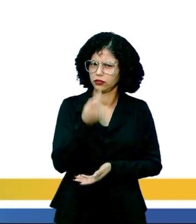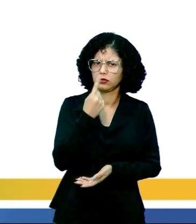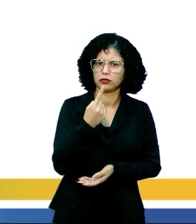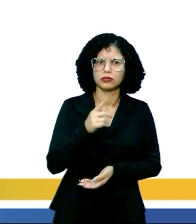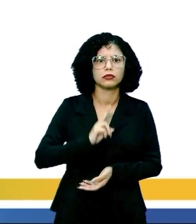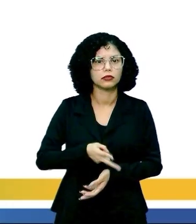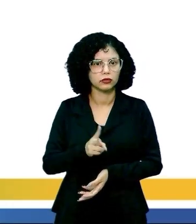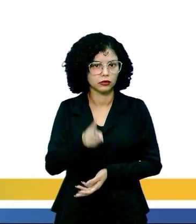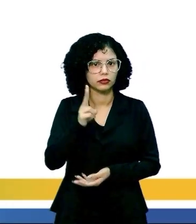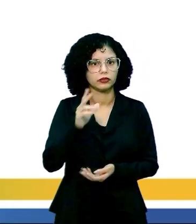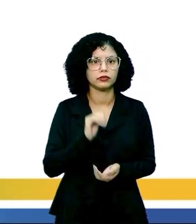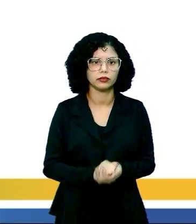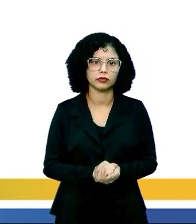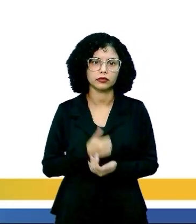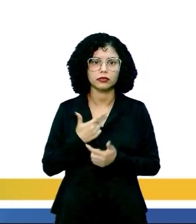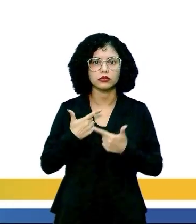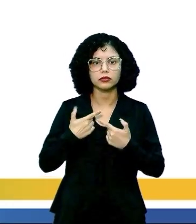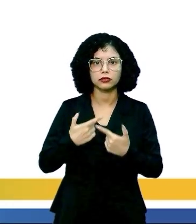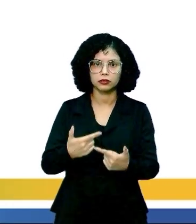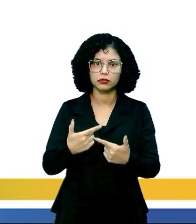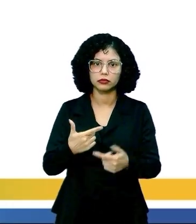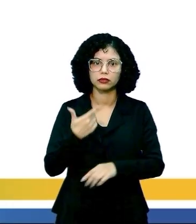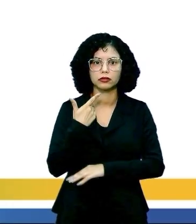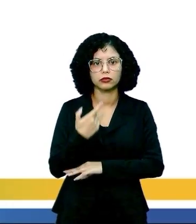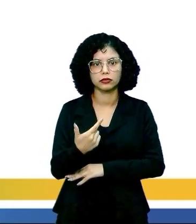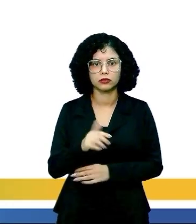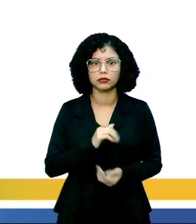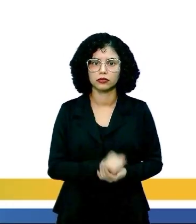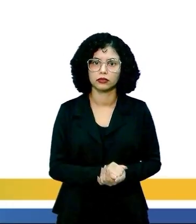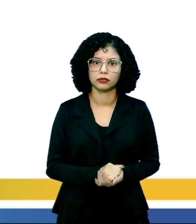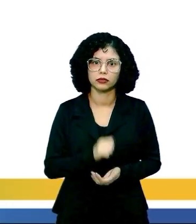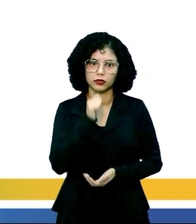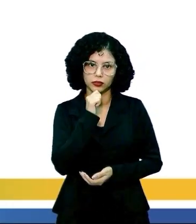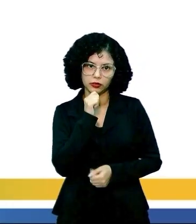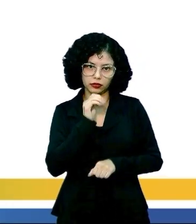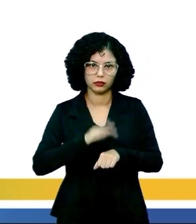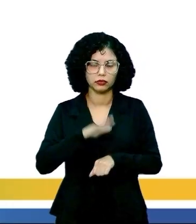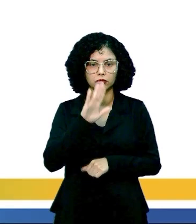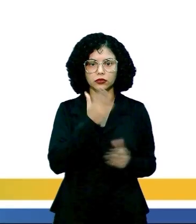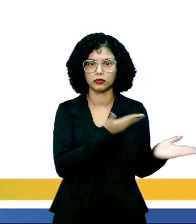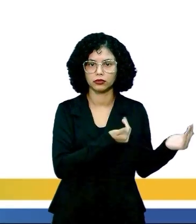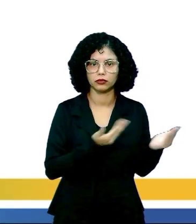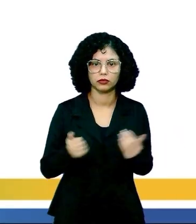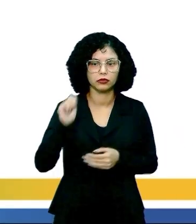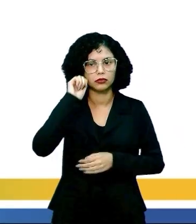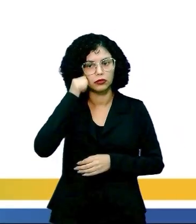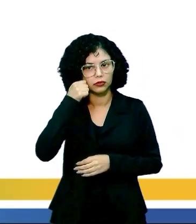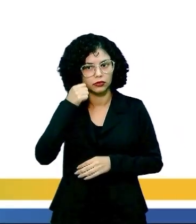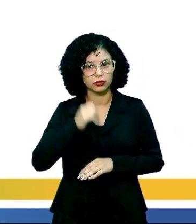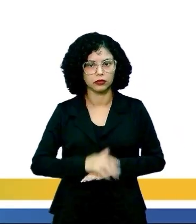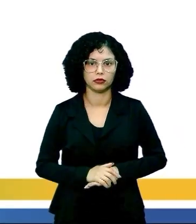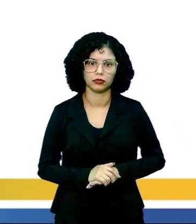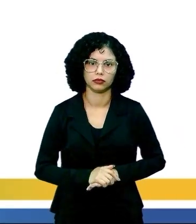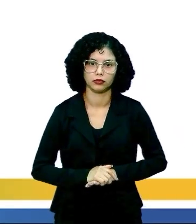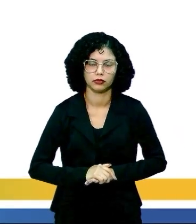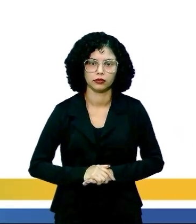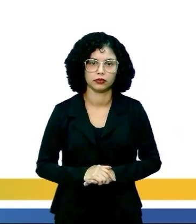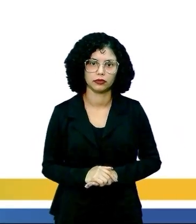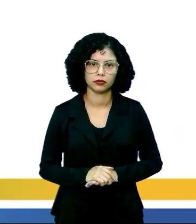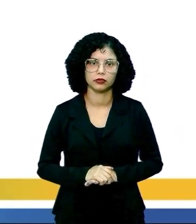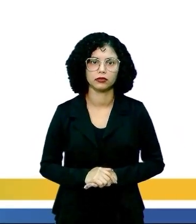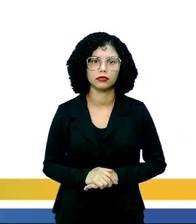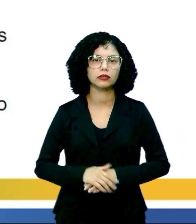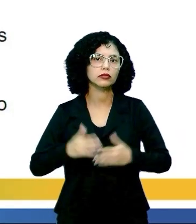a estranha tendência das armas de fogo de atingirem jovens